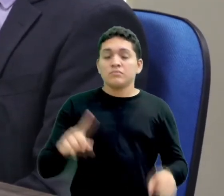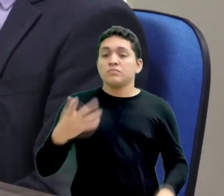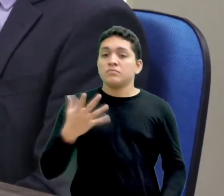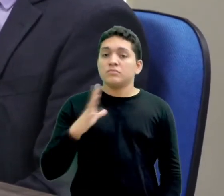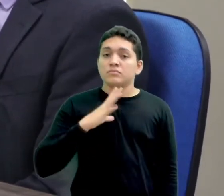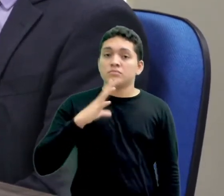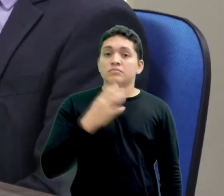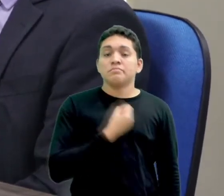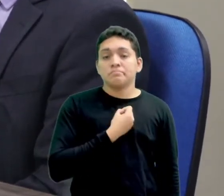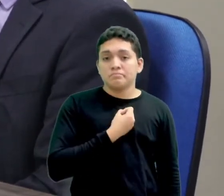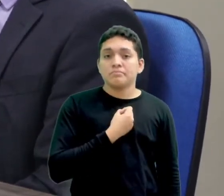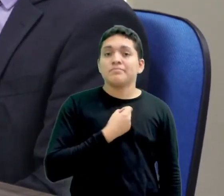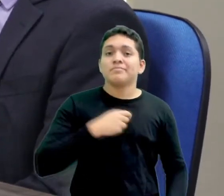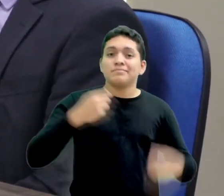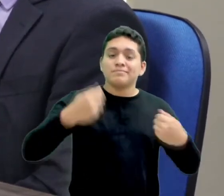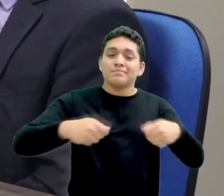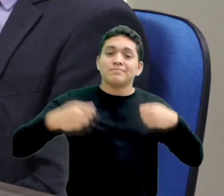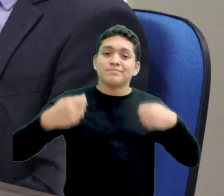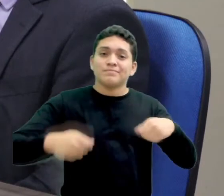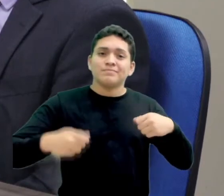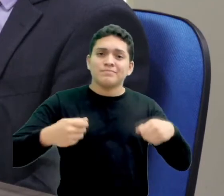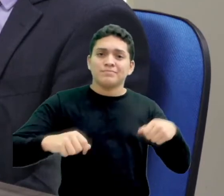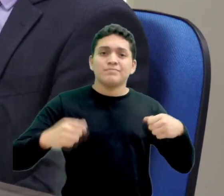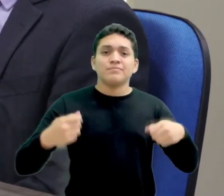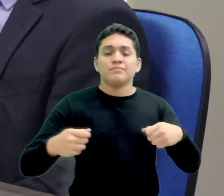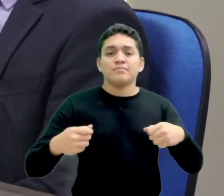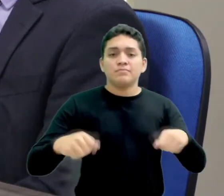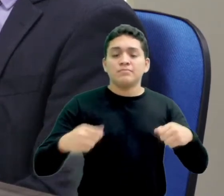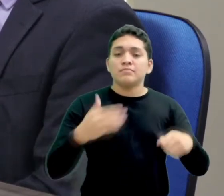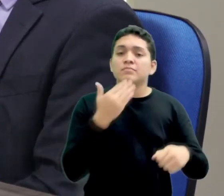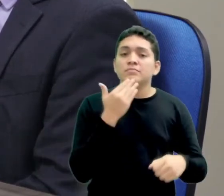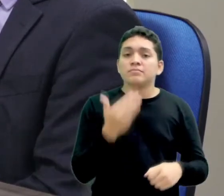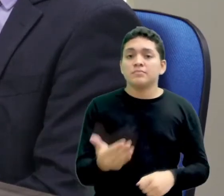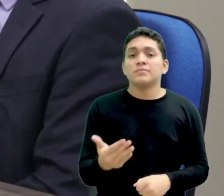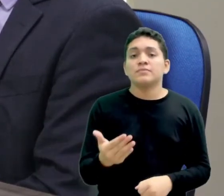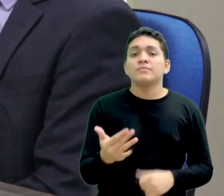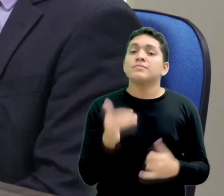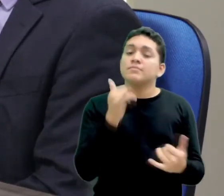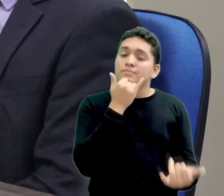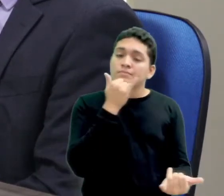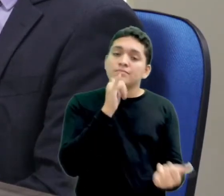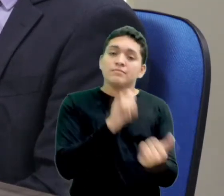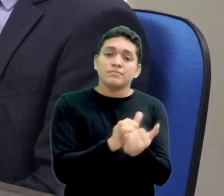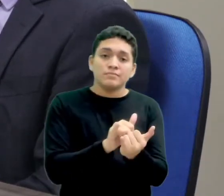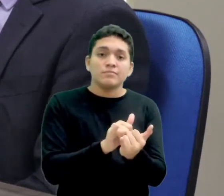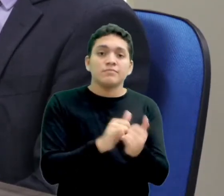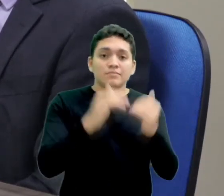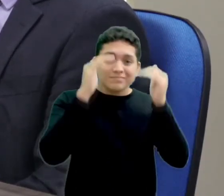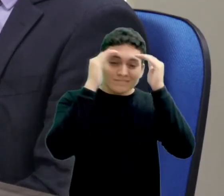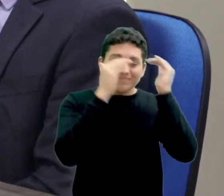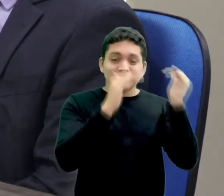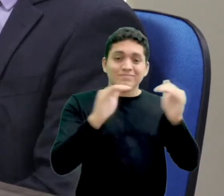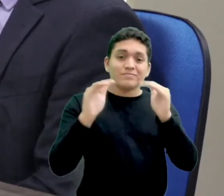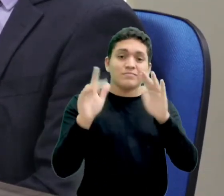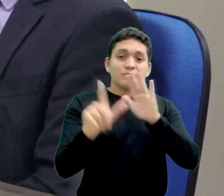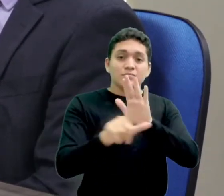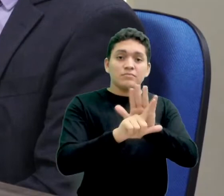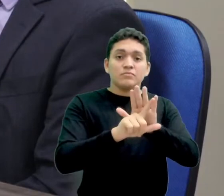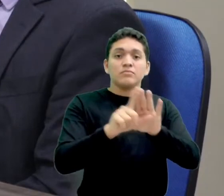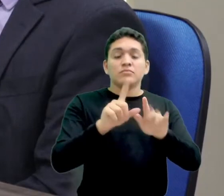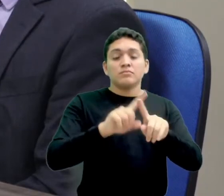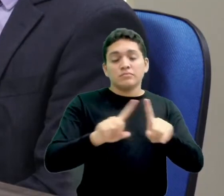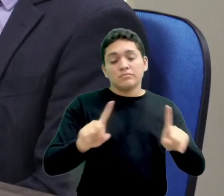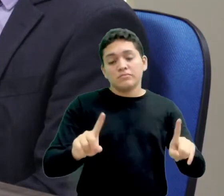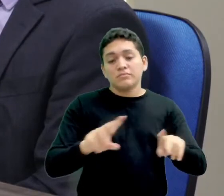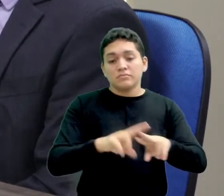salvo mesmo, tem que se circuncidar e continuar obedecendo à lei, né? Então, o apóstolo Paulo, ele